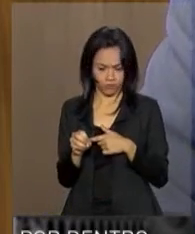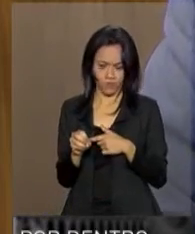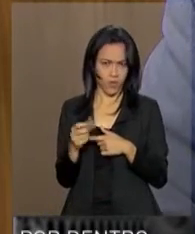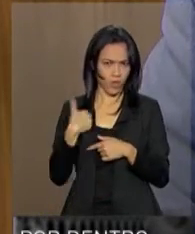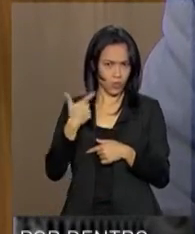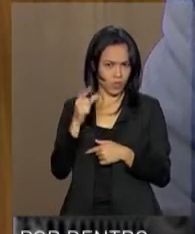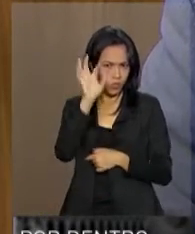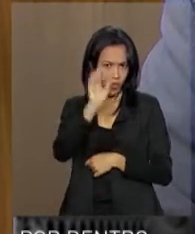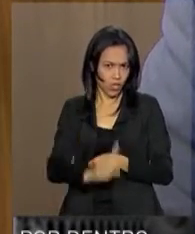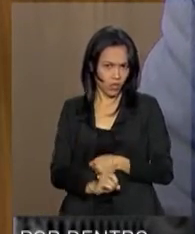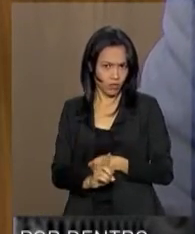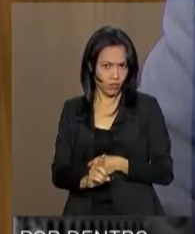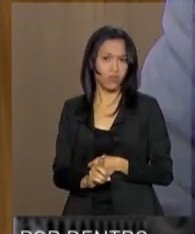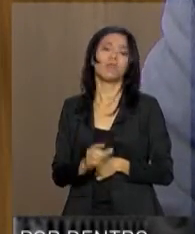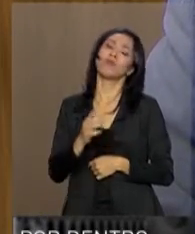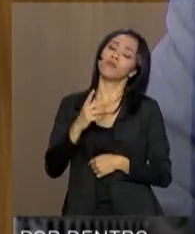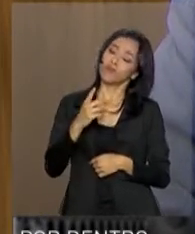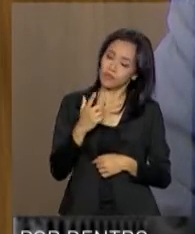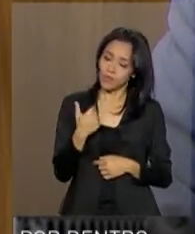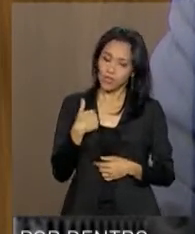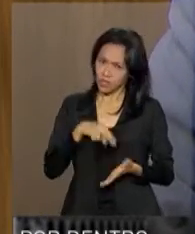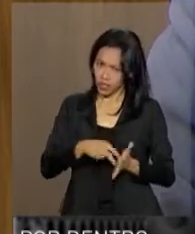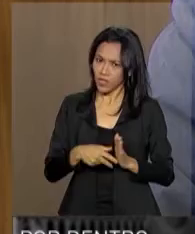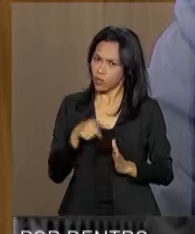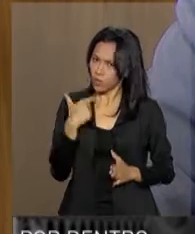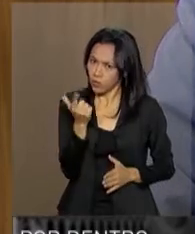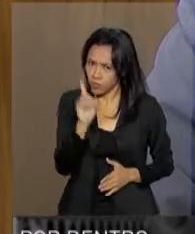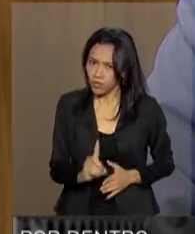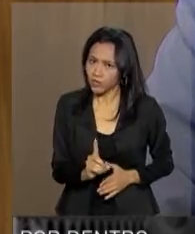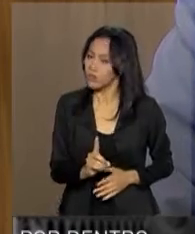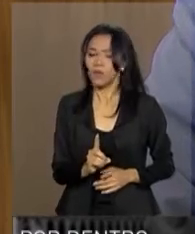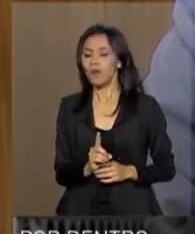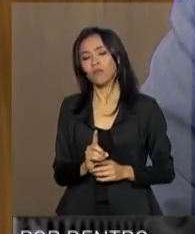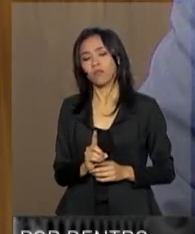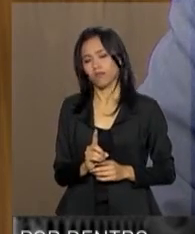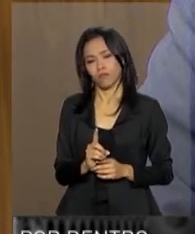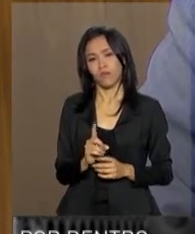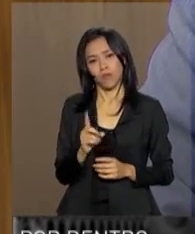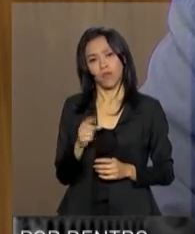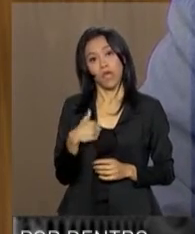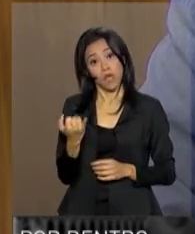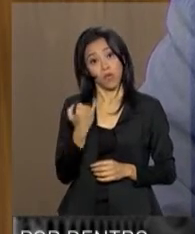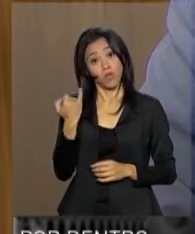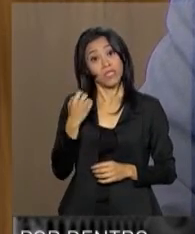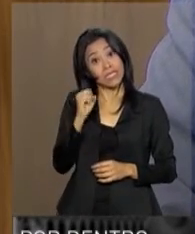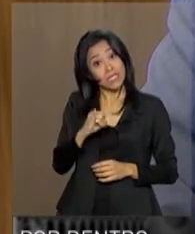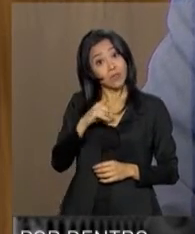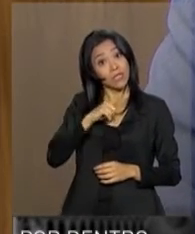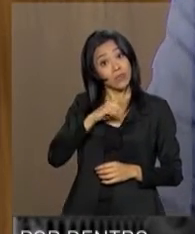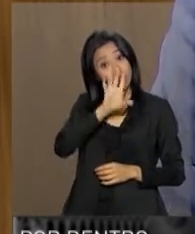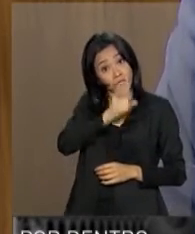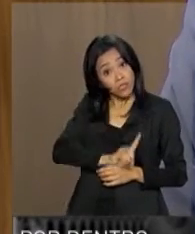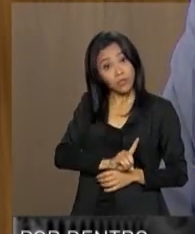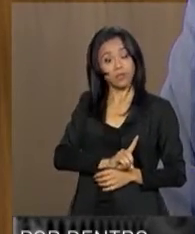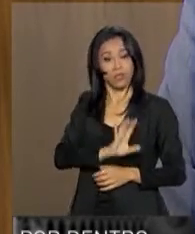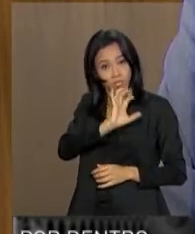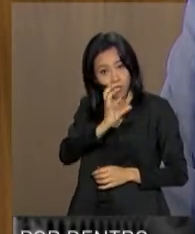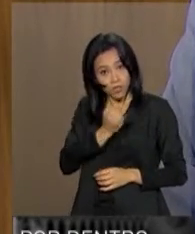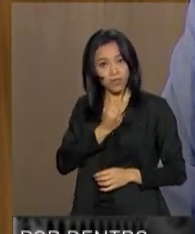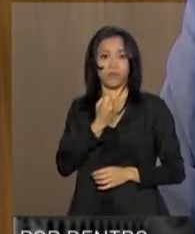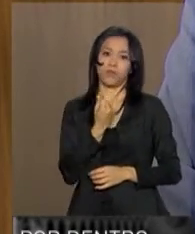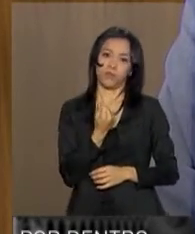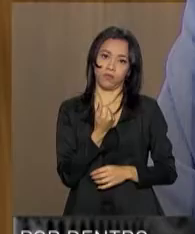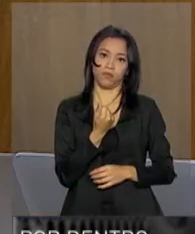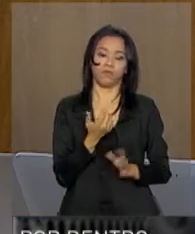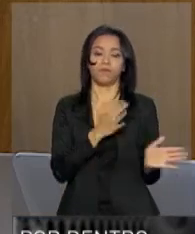direito a um saque do pis do pis e pasep então realmente é importante verificar se eu tenho esse recurso no caso